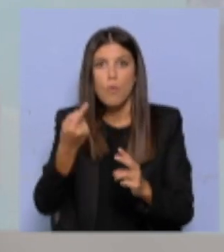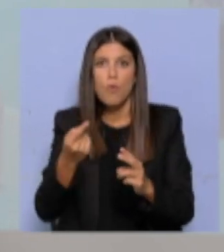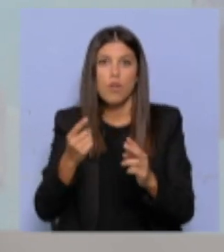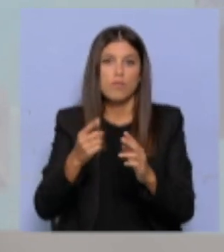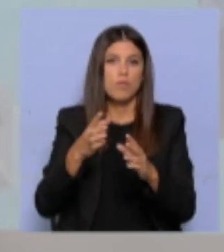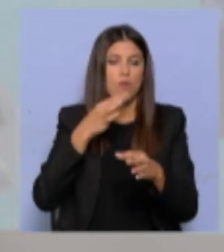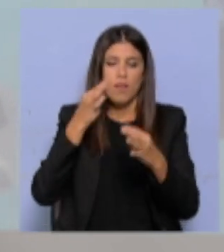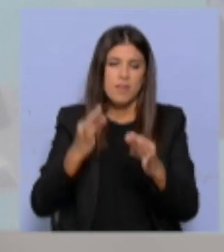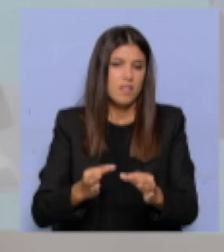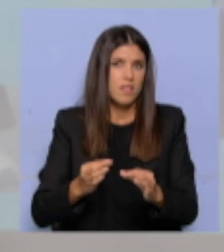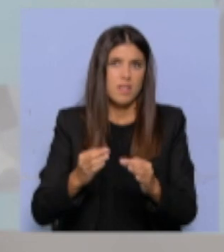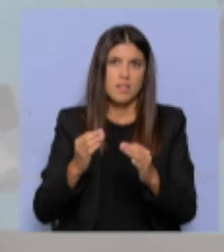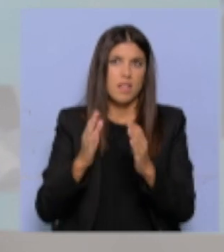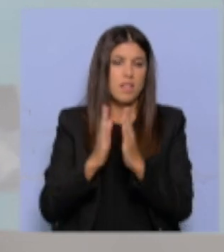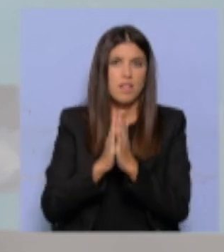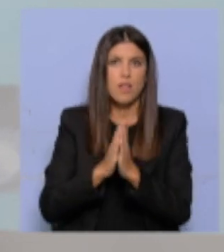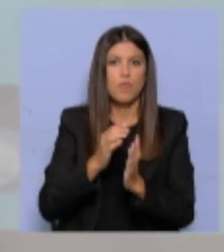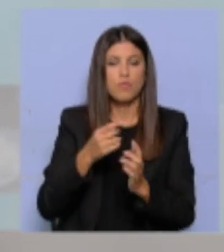encontro verdadeiro, pode